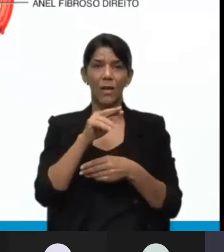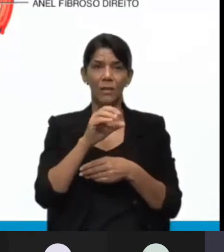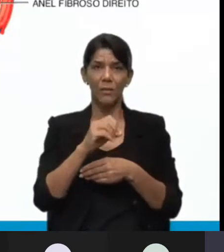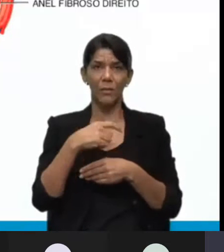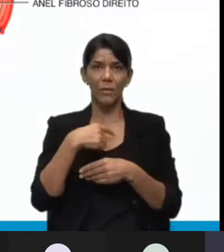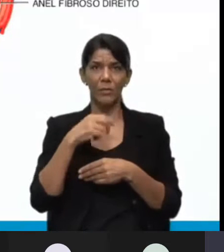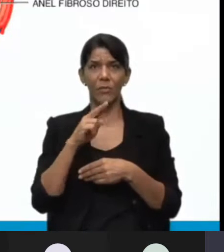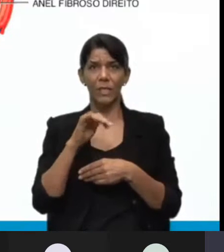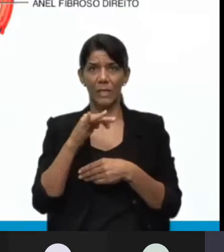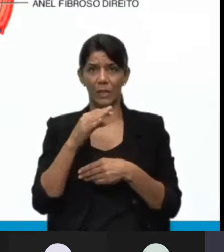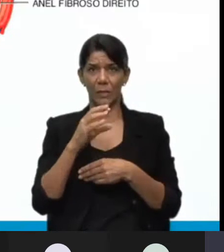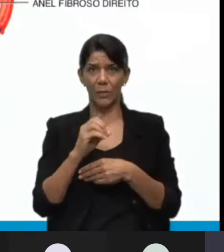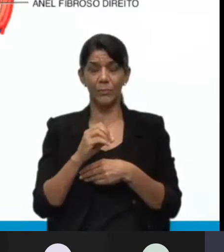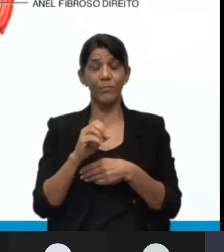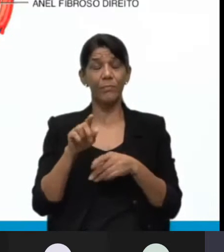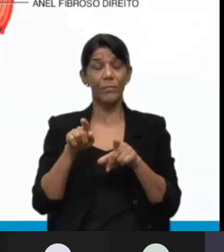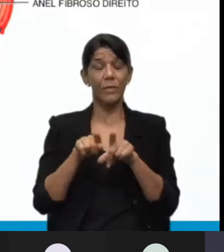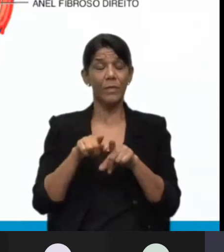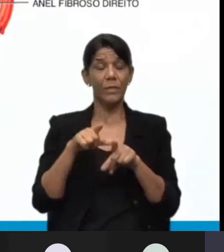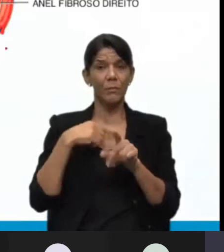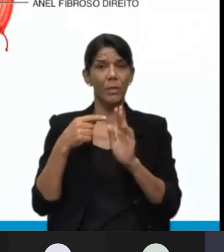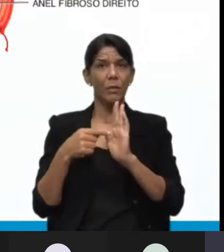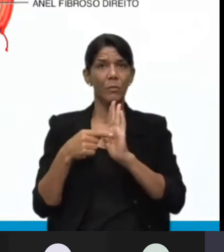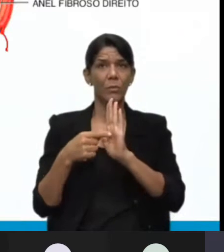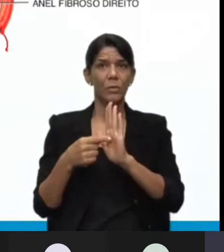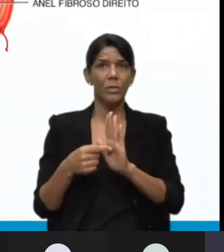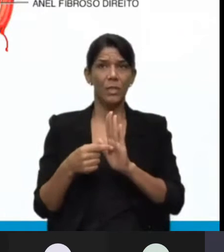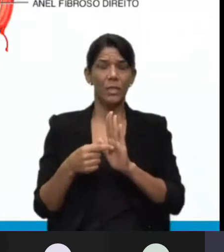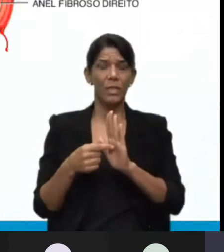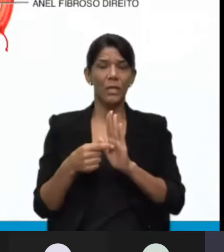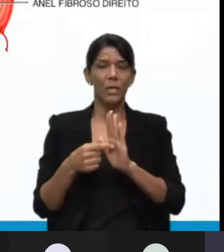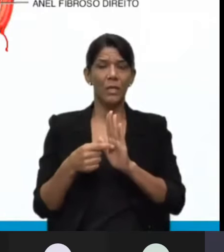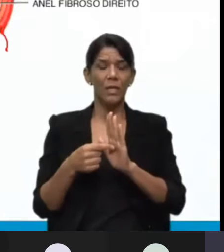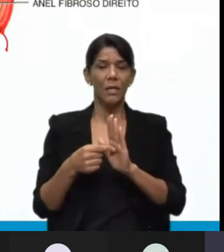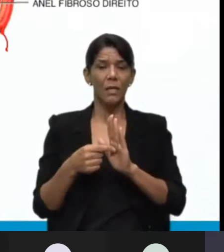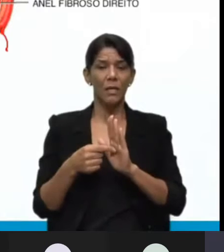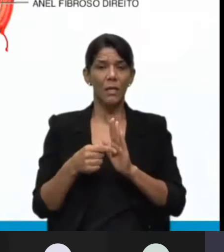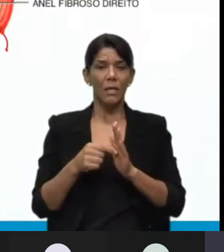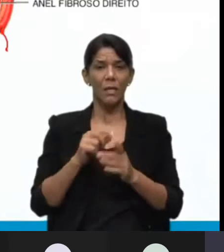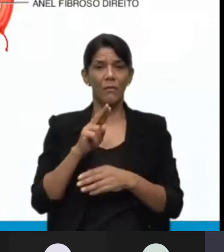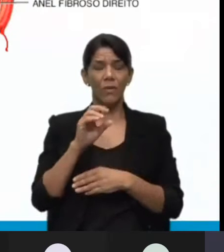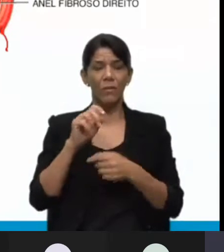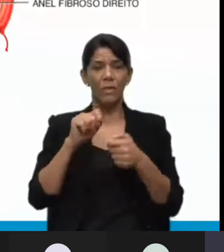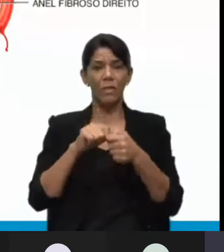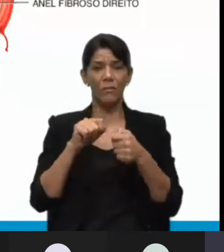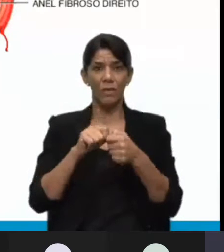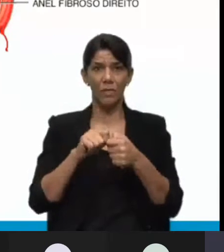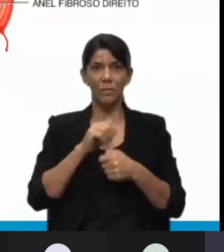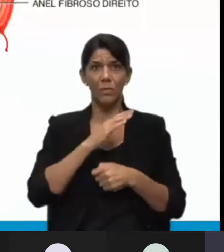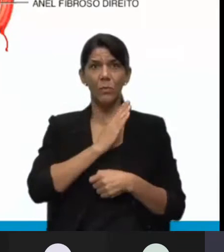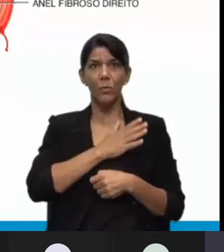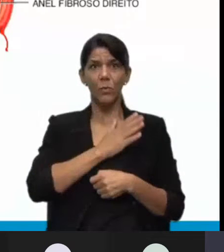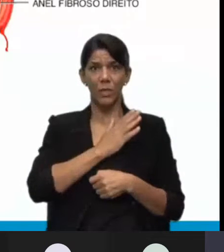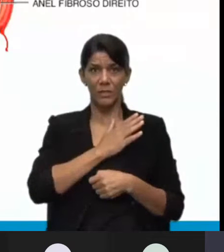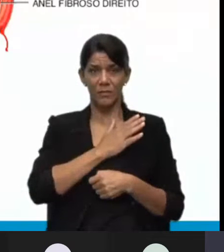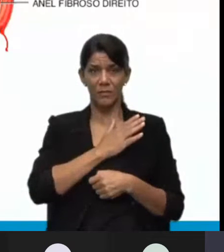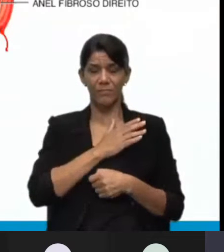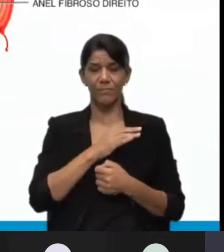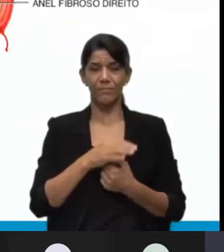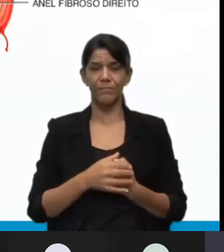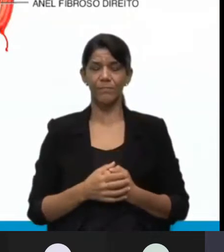átrio e os ventrículos, tá? Então, aqui só para a gente mostrar as válvulas que formam esse esqueleto fibroso aí